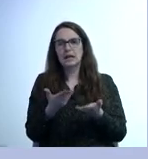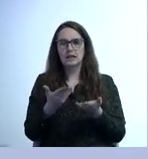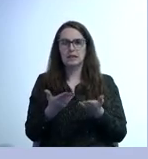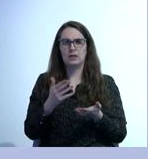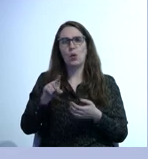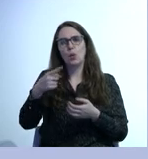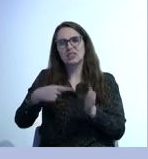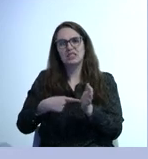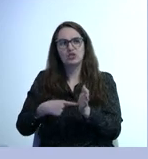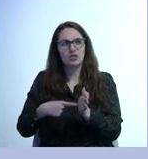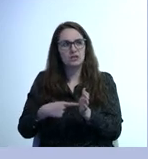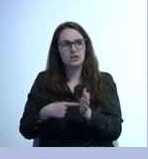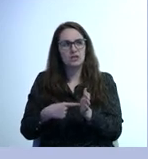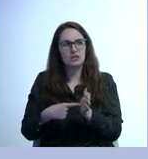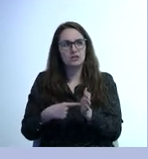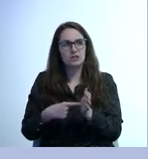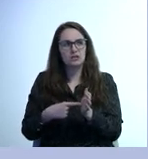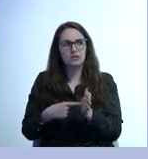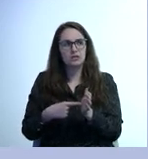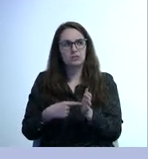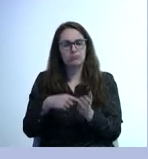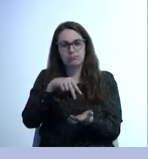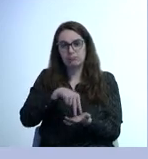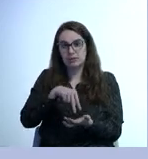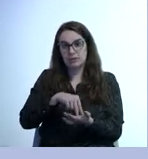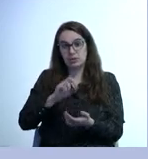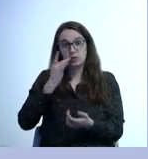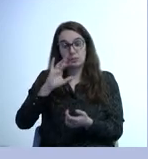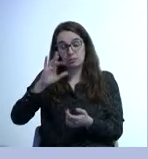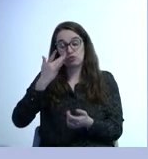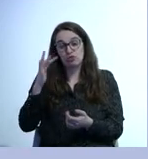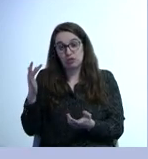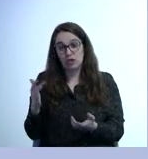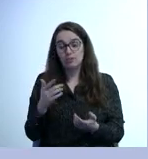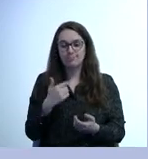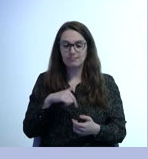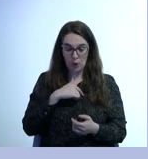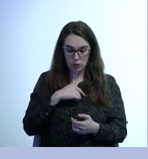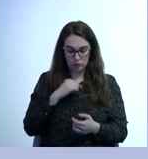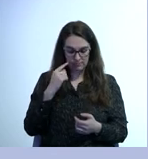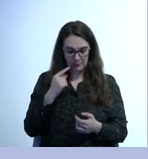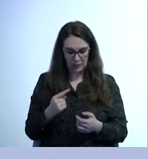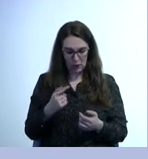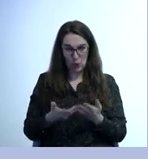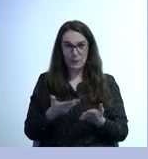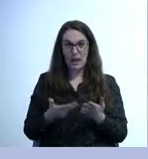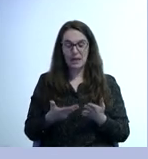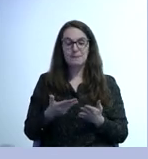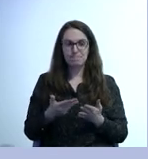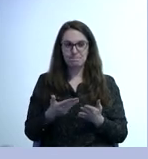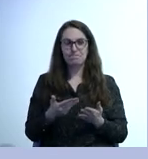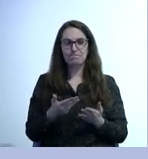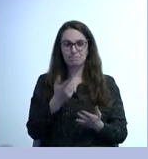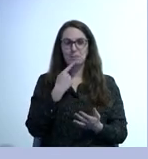as exigências que estão presentes noutros países, nós, quando comparado, percebemos